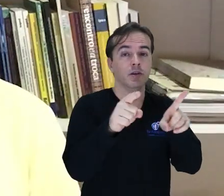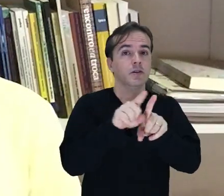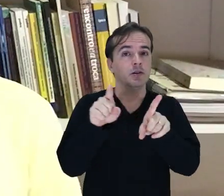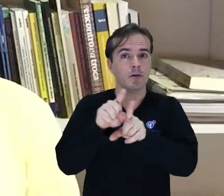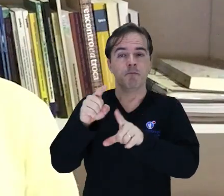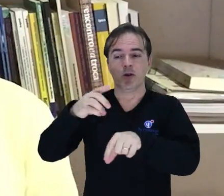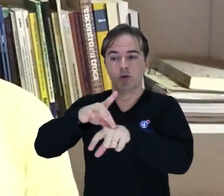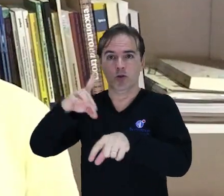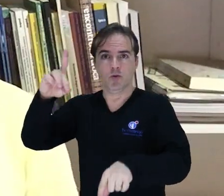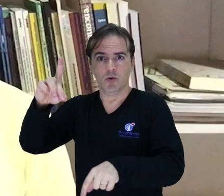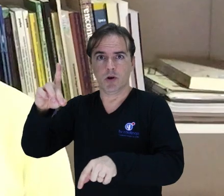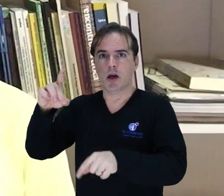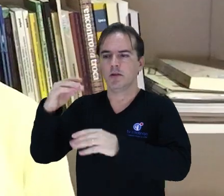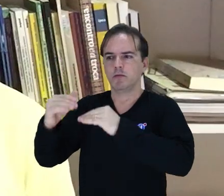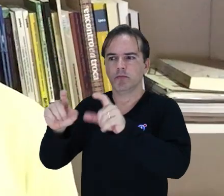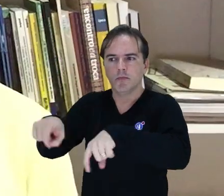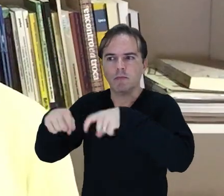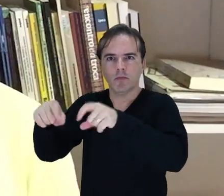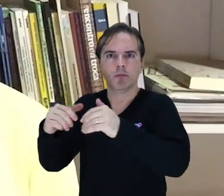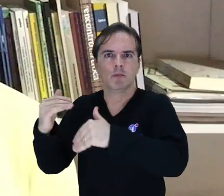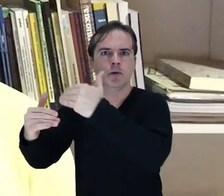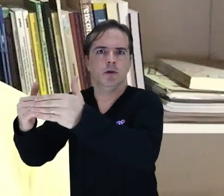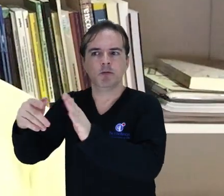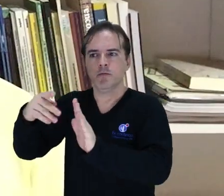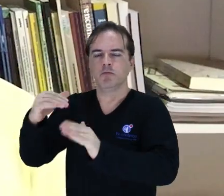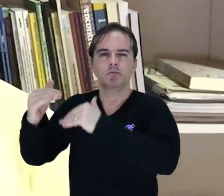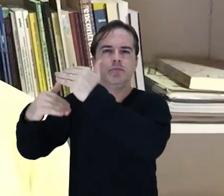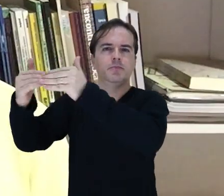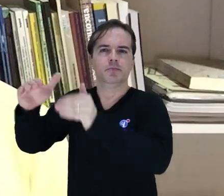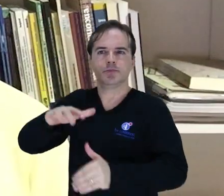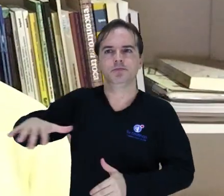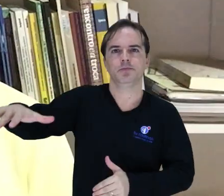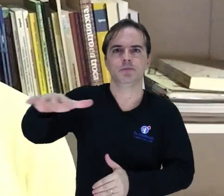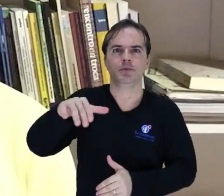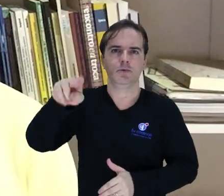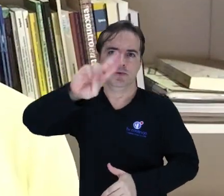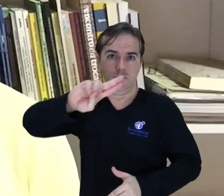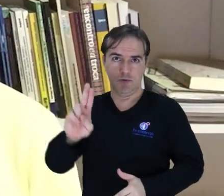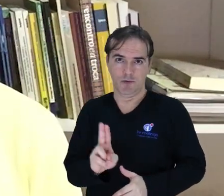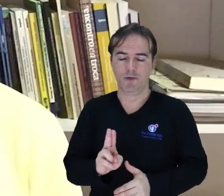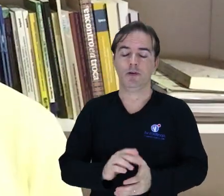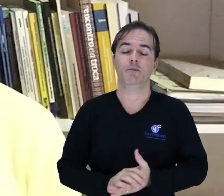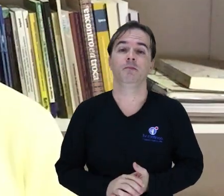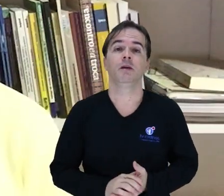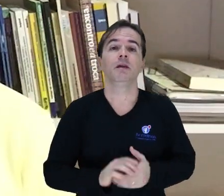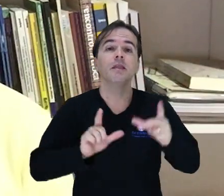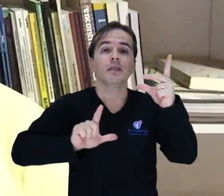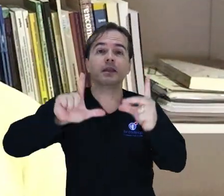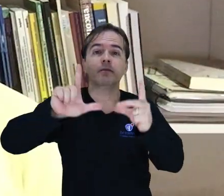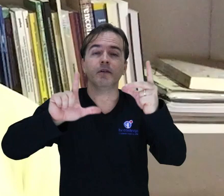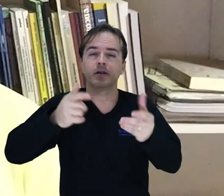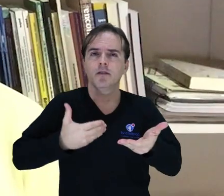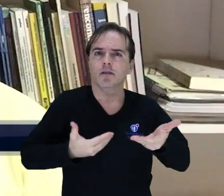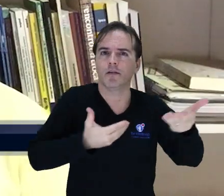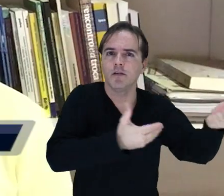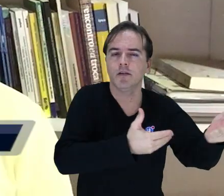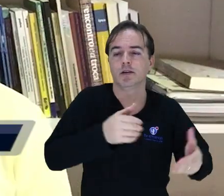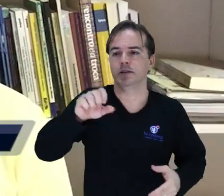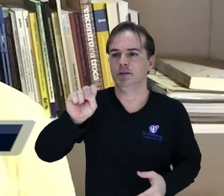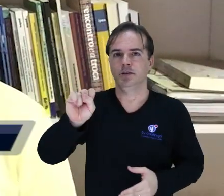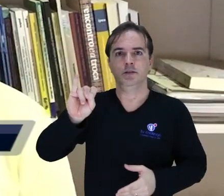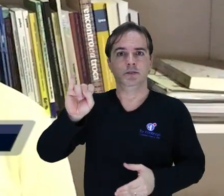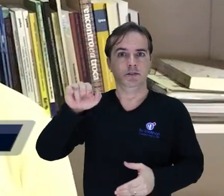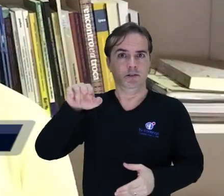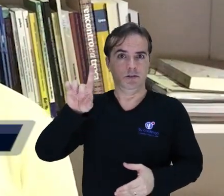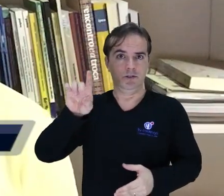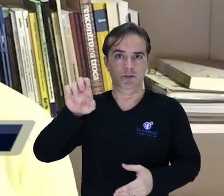Agroecologia e Desenvolvimento Territorial, ambos da Univasf. Estou aqui a convite da TV Caatinga para falar do SINJUV, o